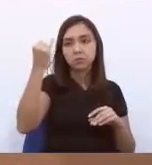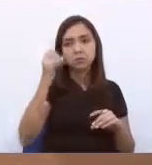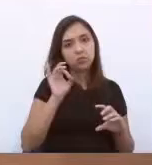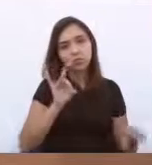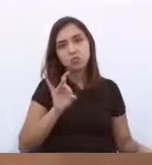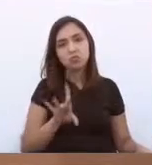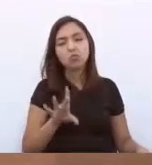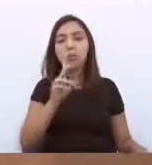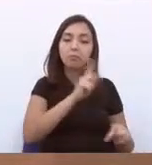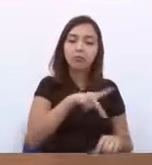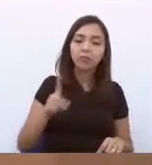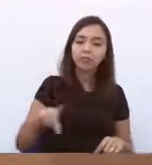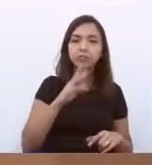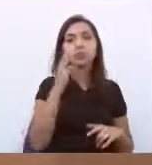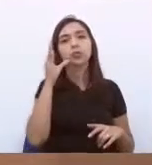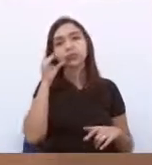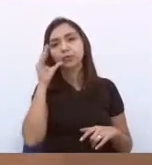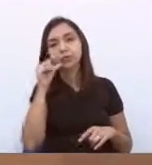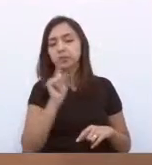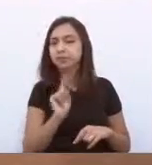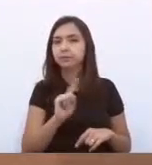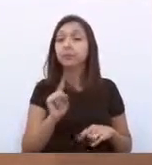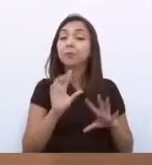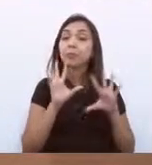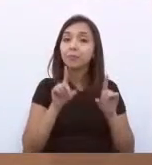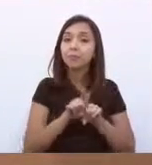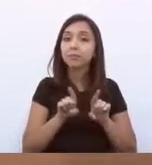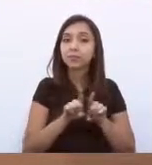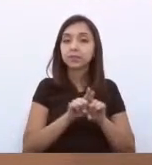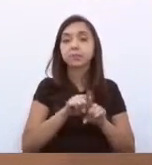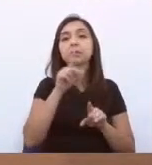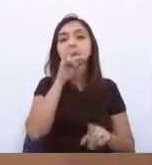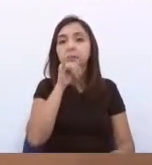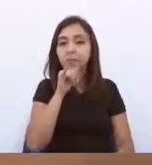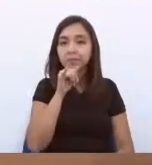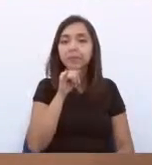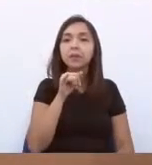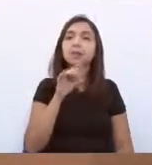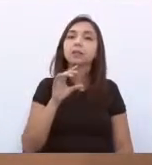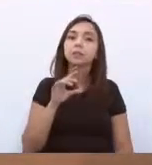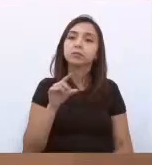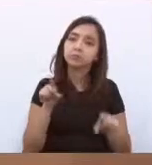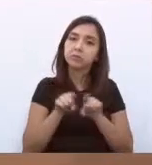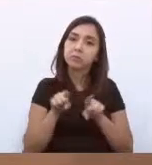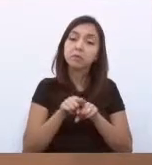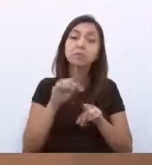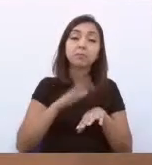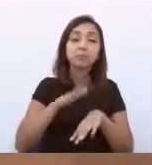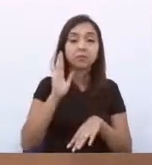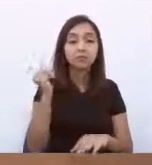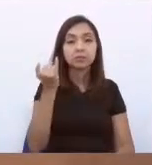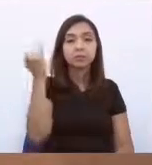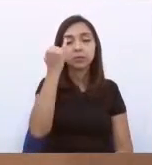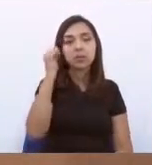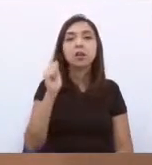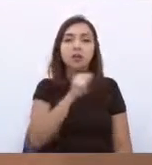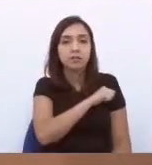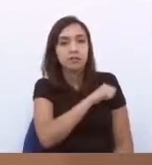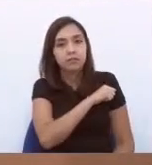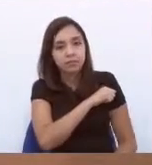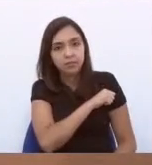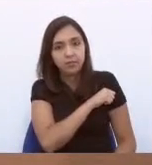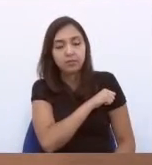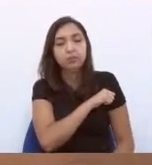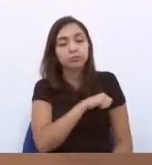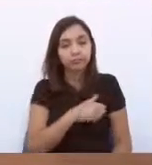só professores, funcionários, mas também os pais mais importante também os alunos.